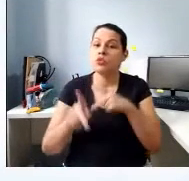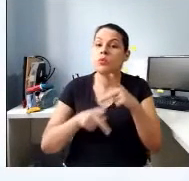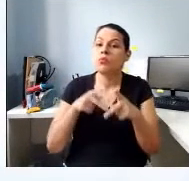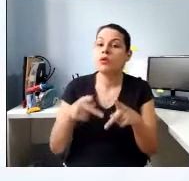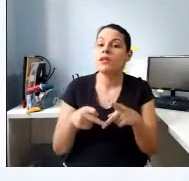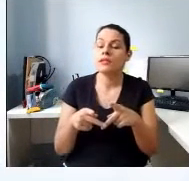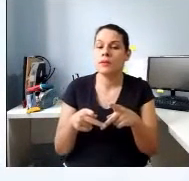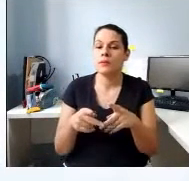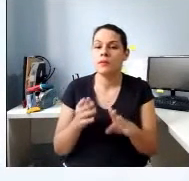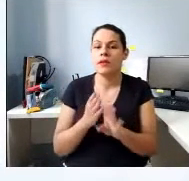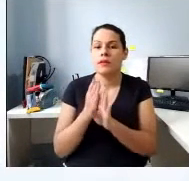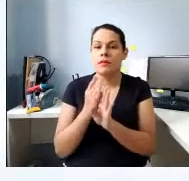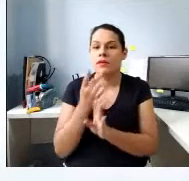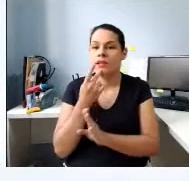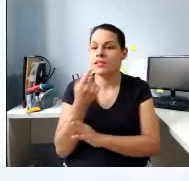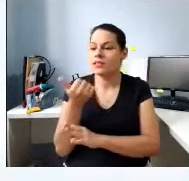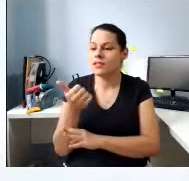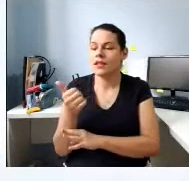cresceram 109%.